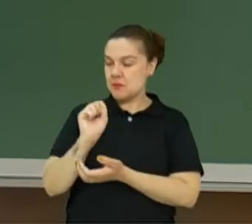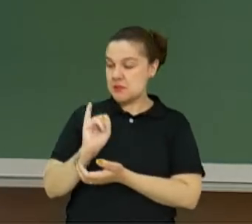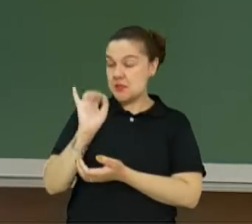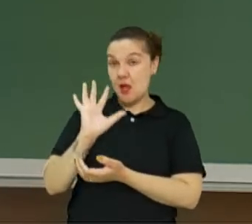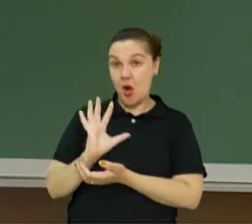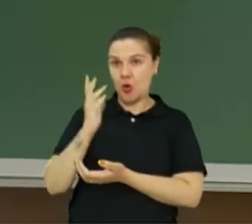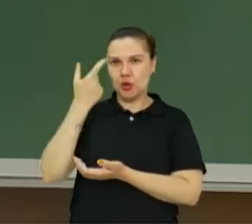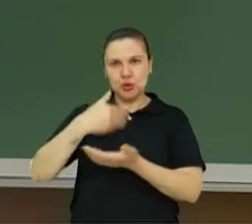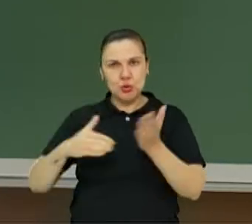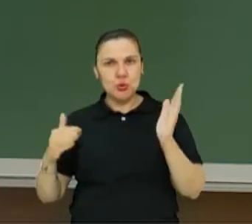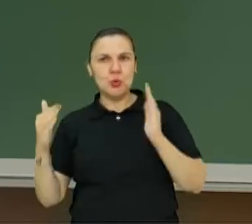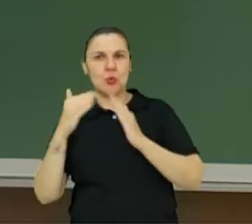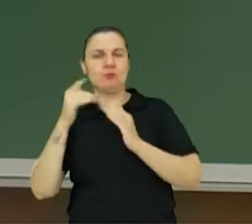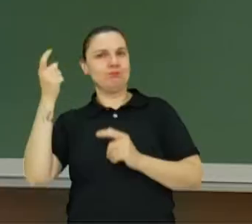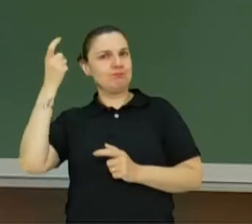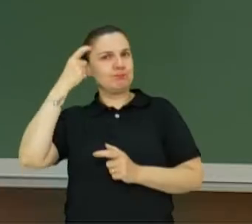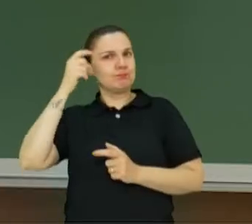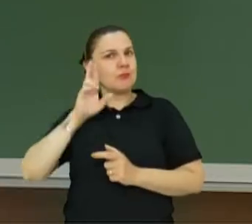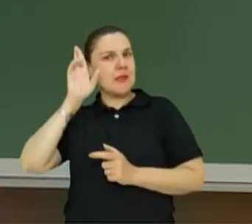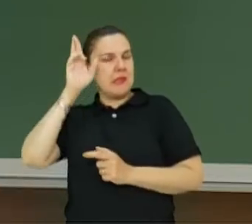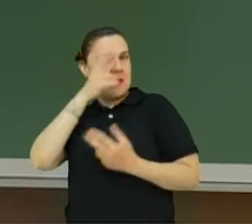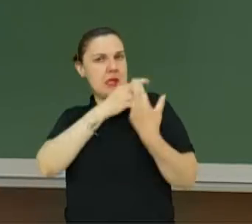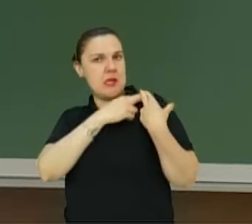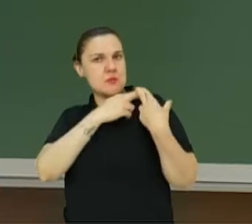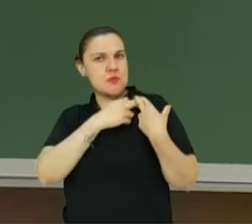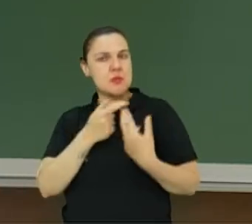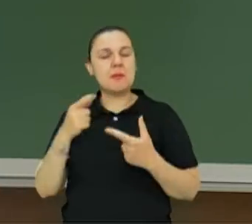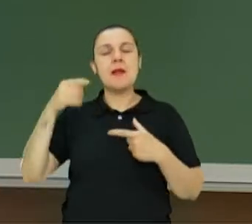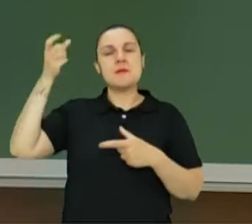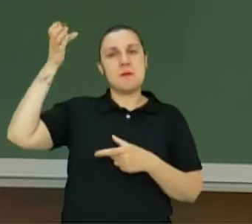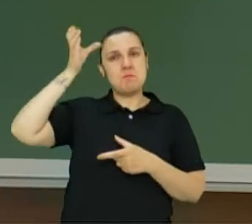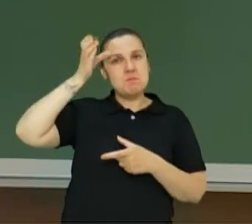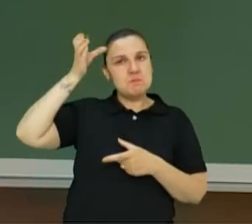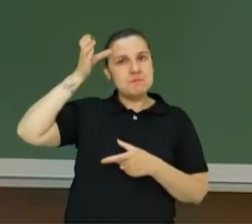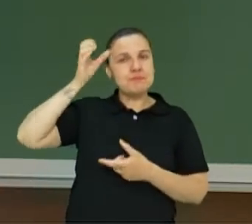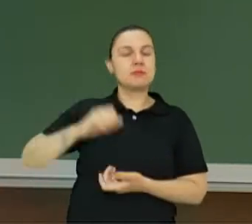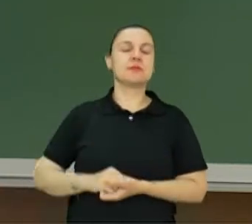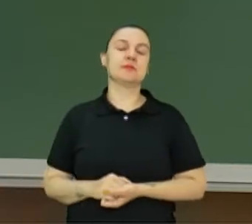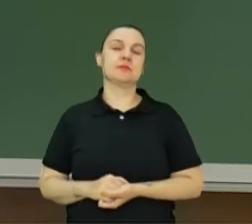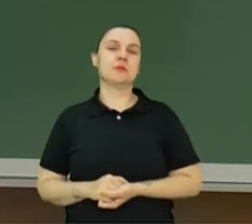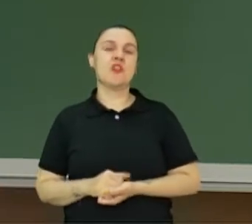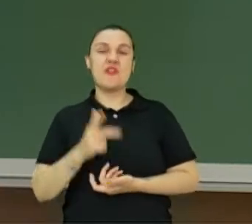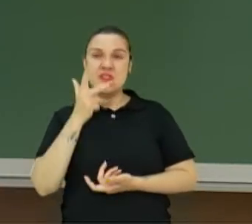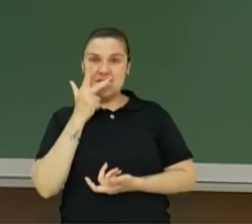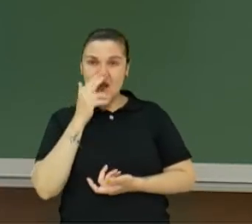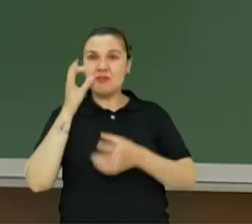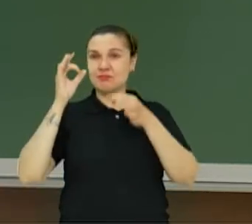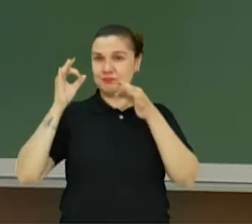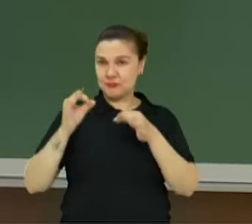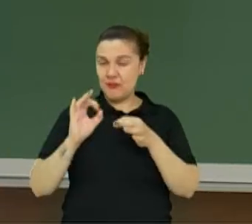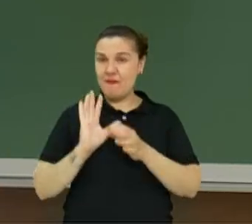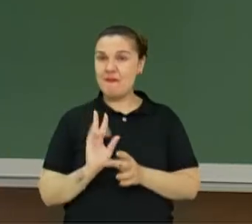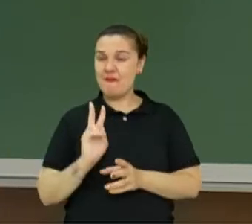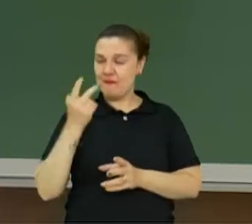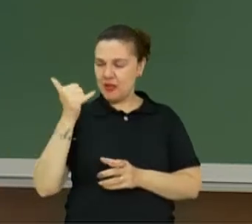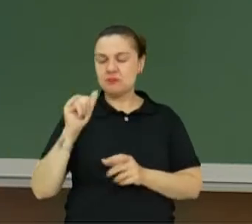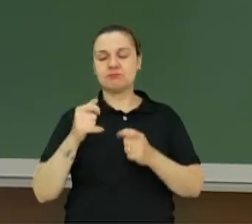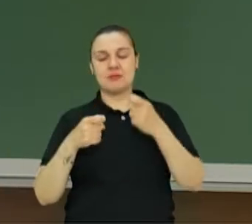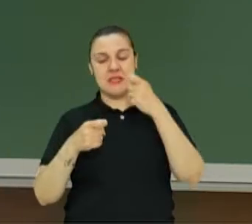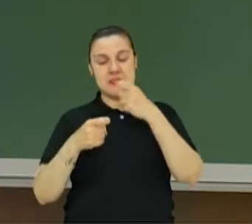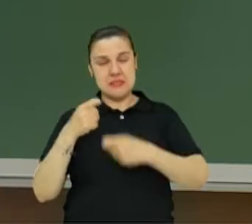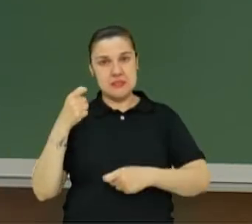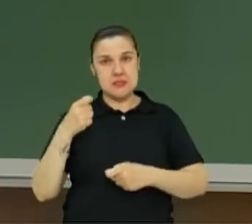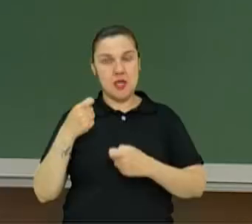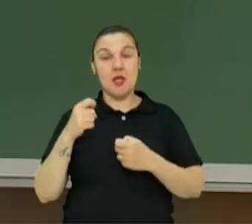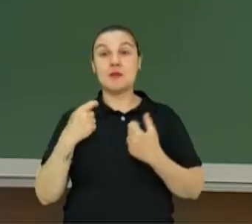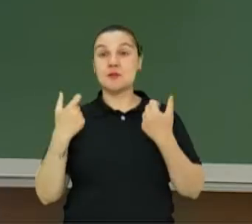tiver toda essa maturidade, essa responsabilidade, essa consciência e que for acontecer um ato sexual, né? Que